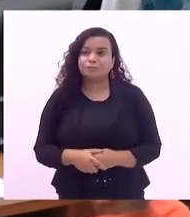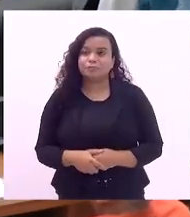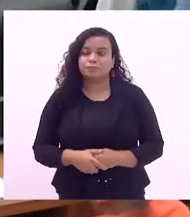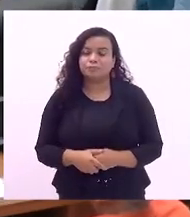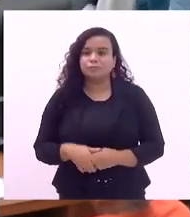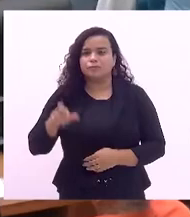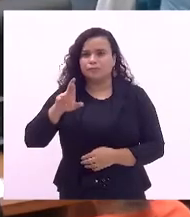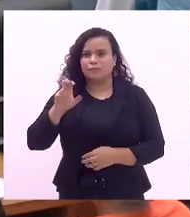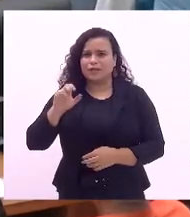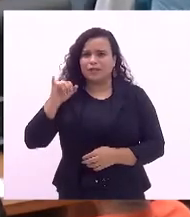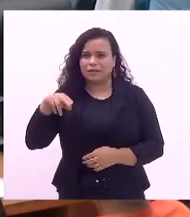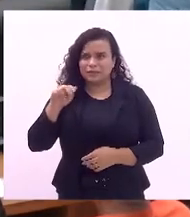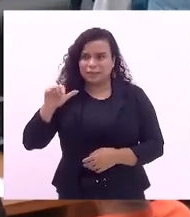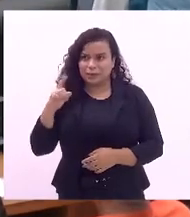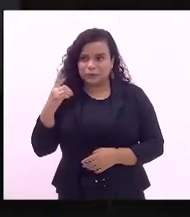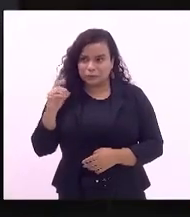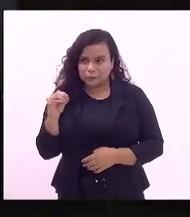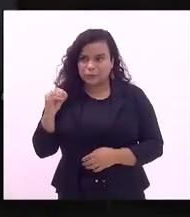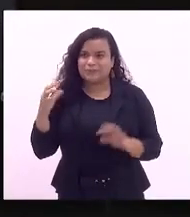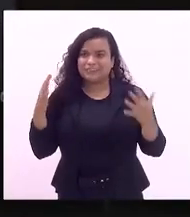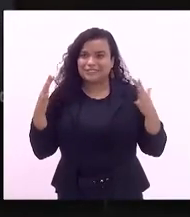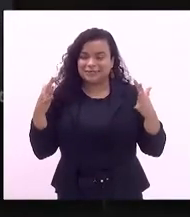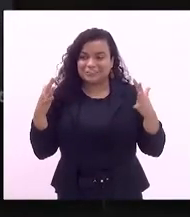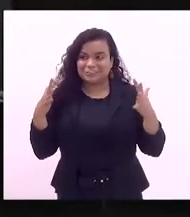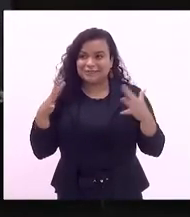o Reinaldo Santana